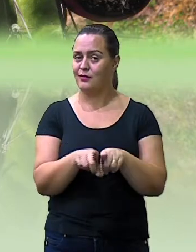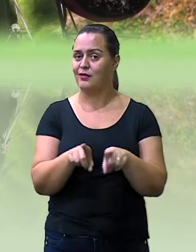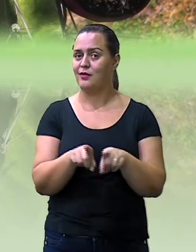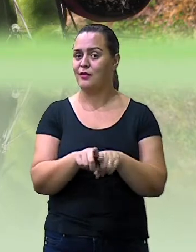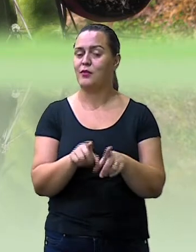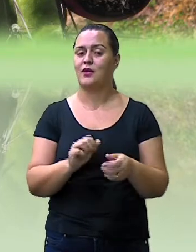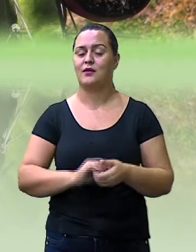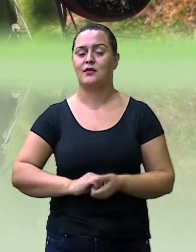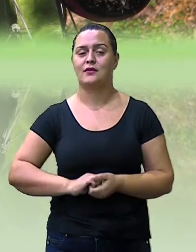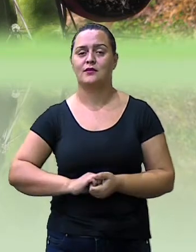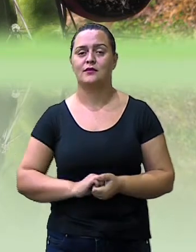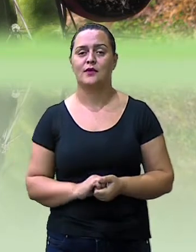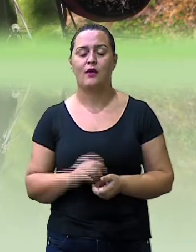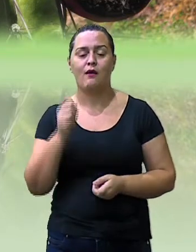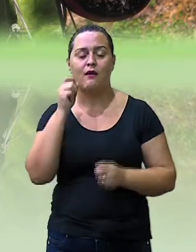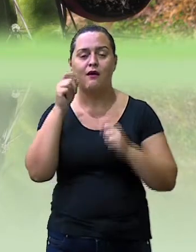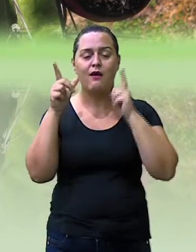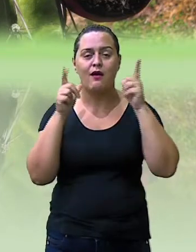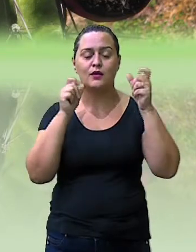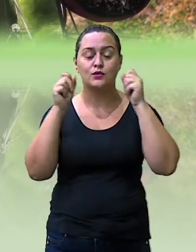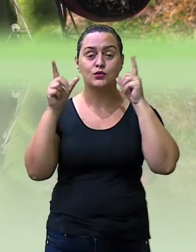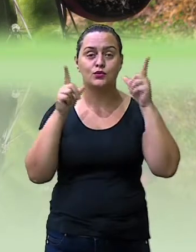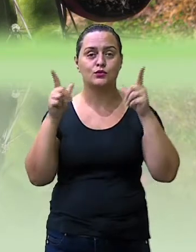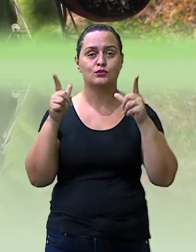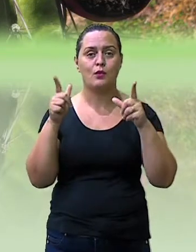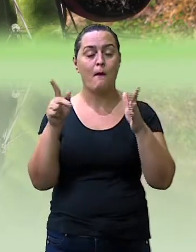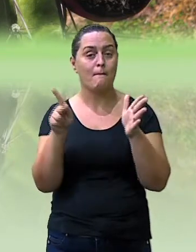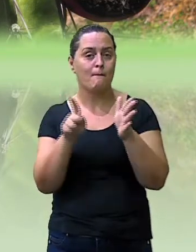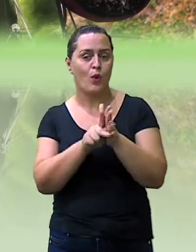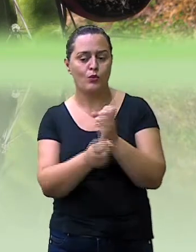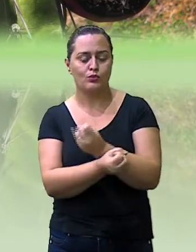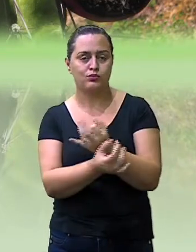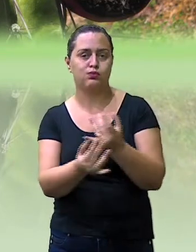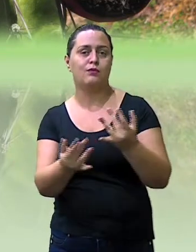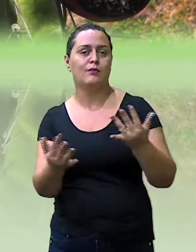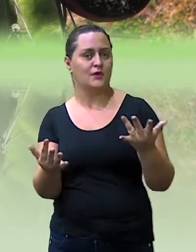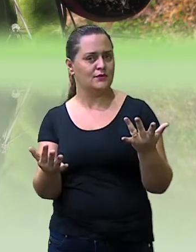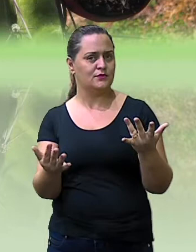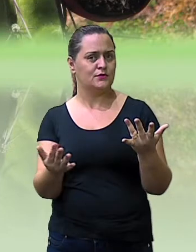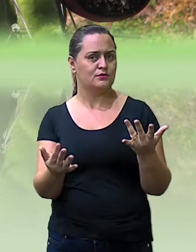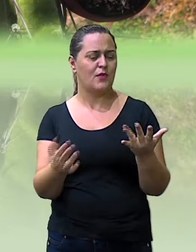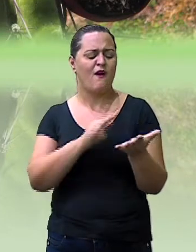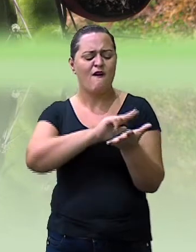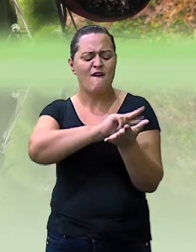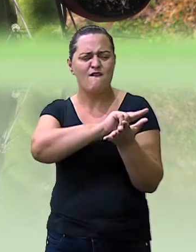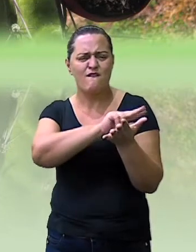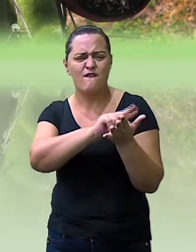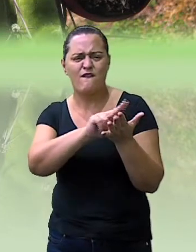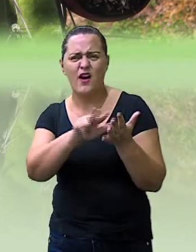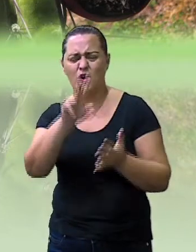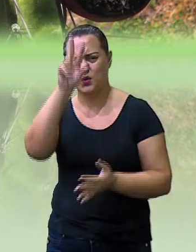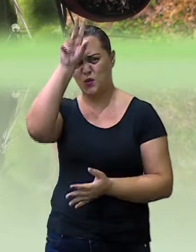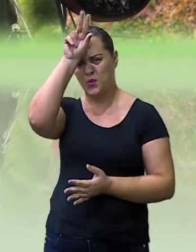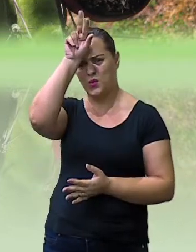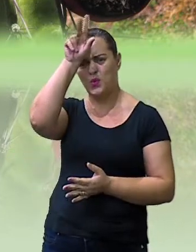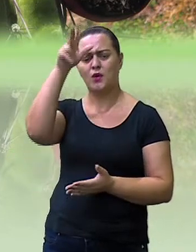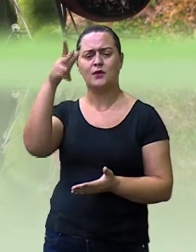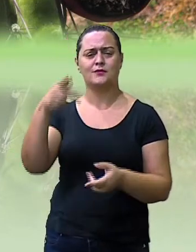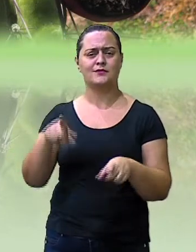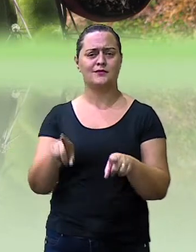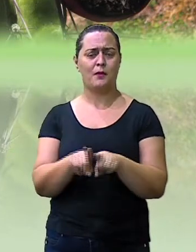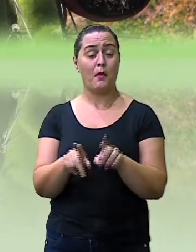asa branca e uma variedade de insetos que exercem grande importância para esse